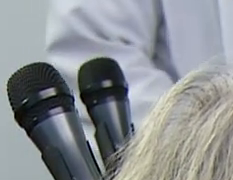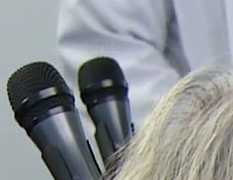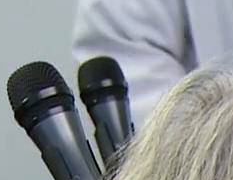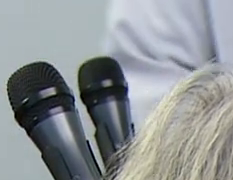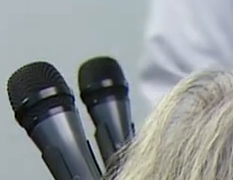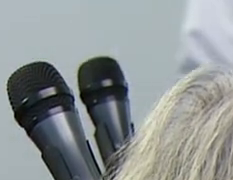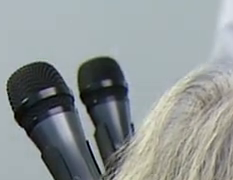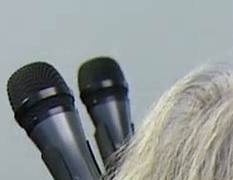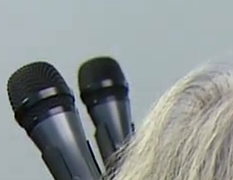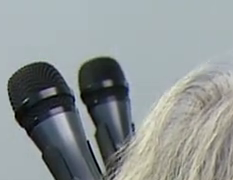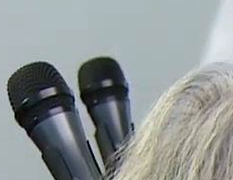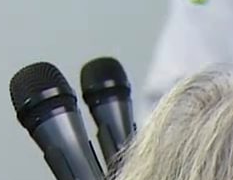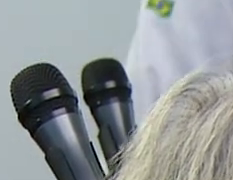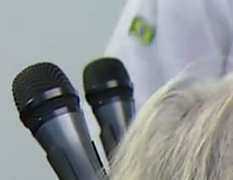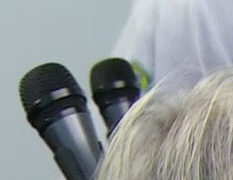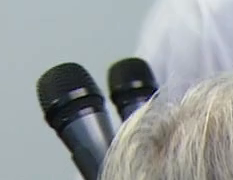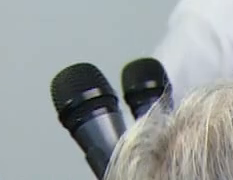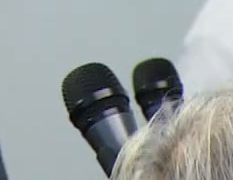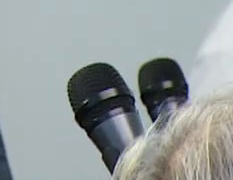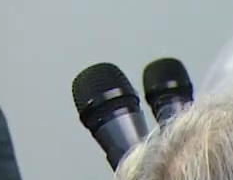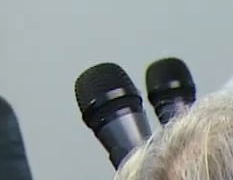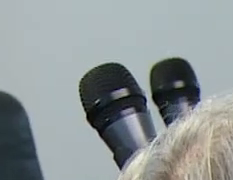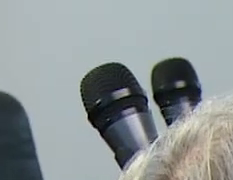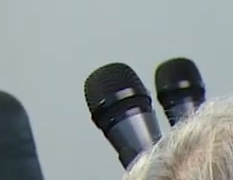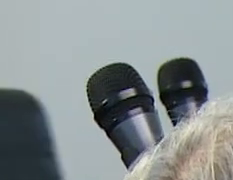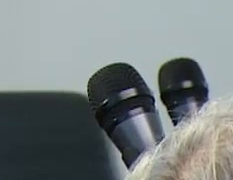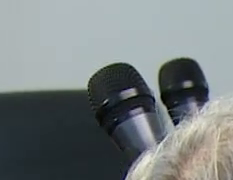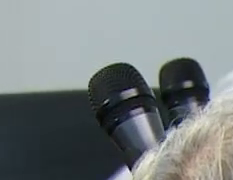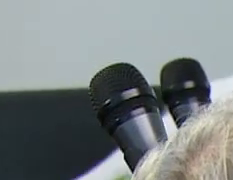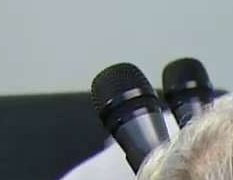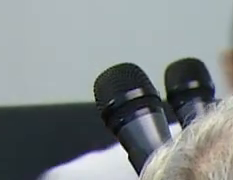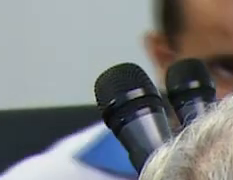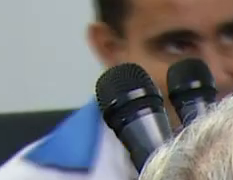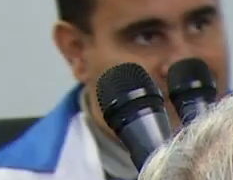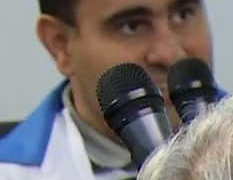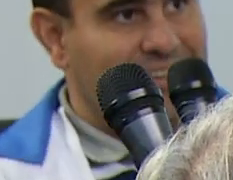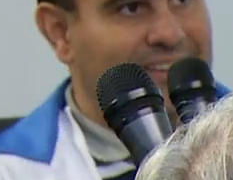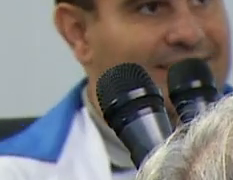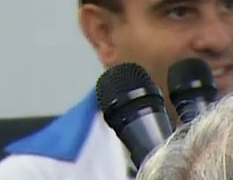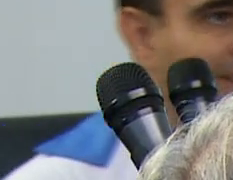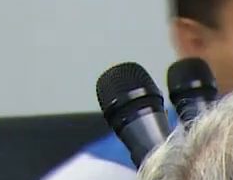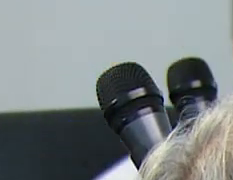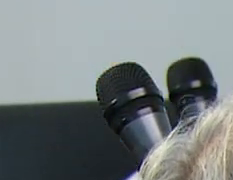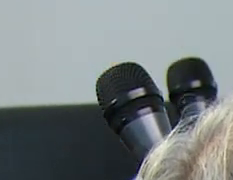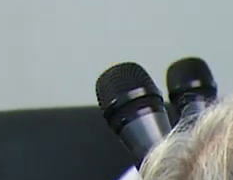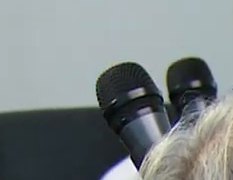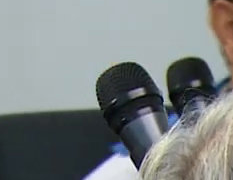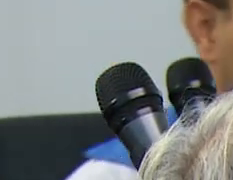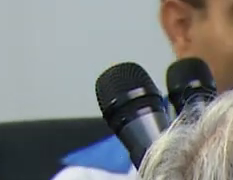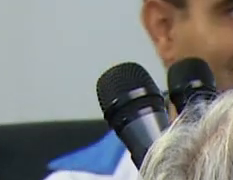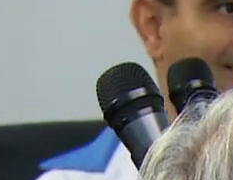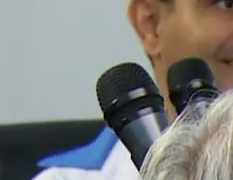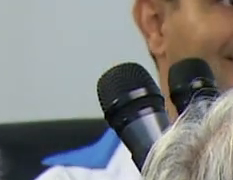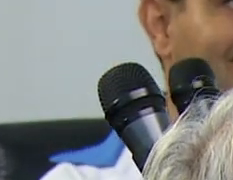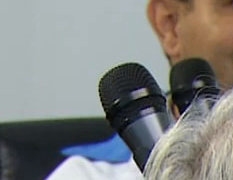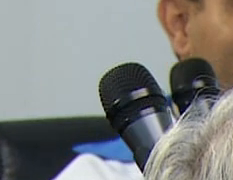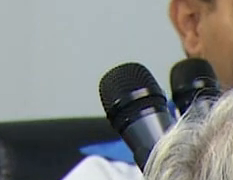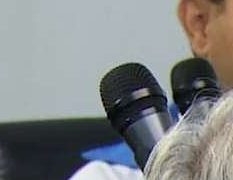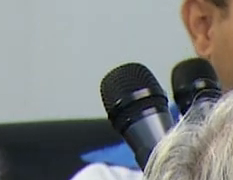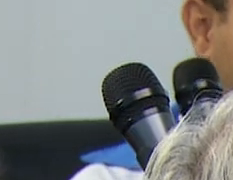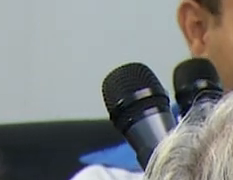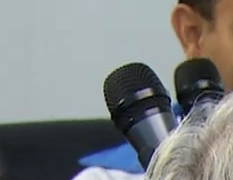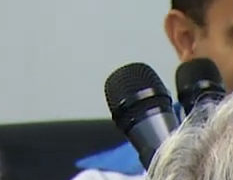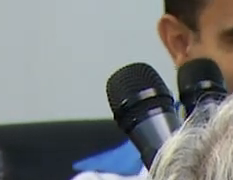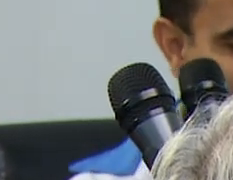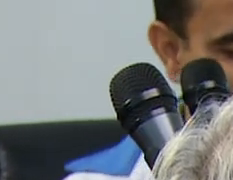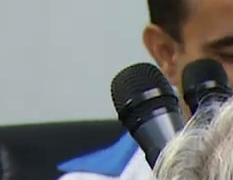lembrar, eu estou aqui, vereador Donizete, porque eu acredito que a Câmara dos Deputados, o Congresso Nacional, tem promovido nos